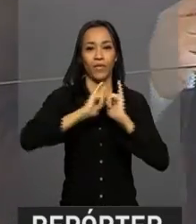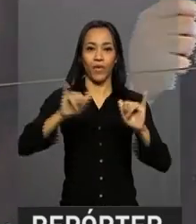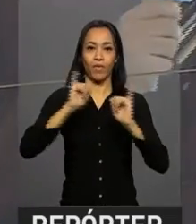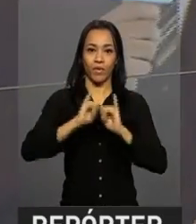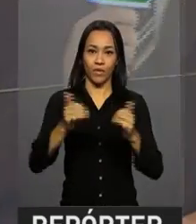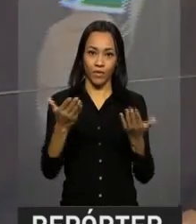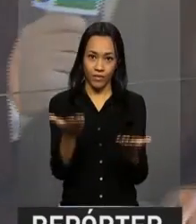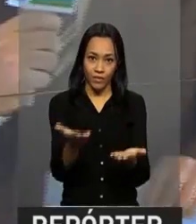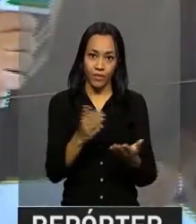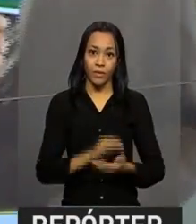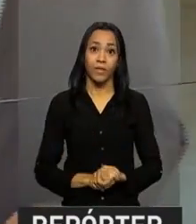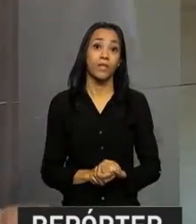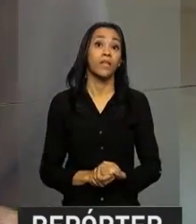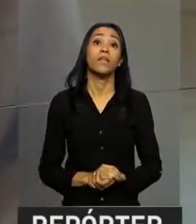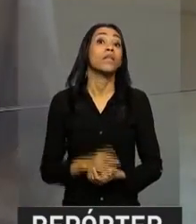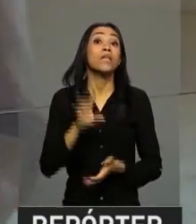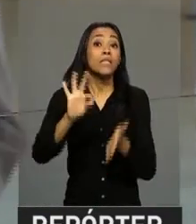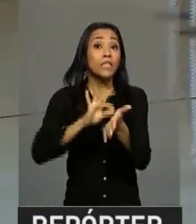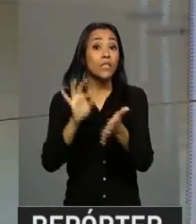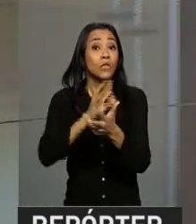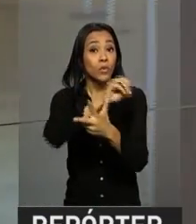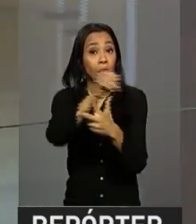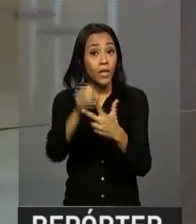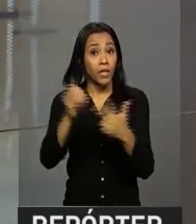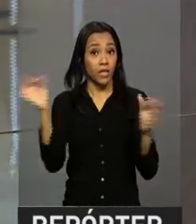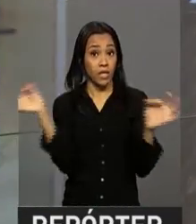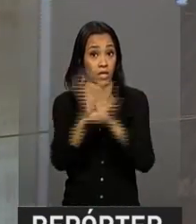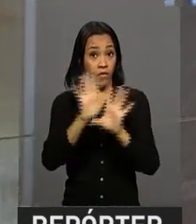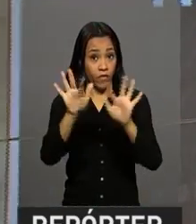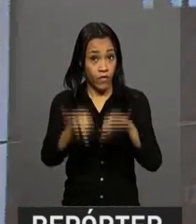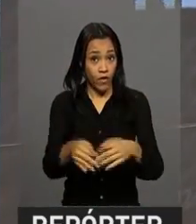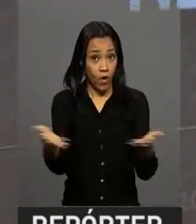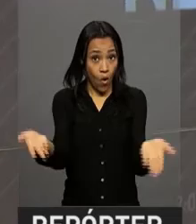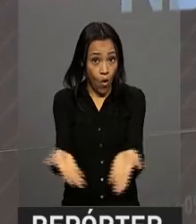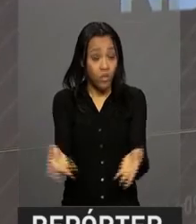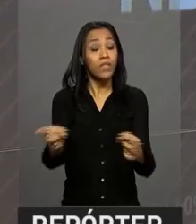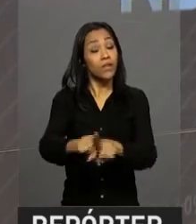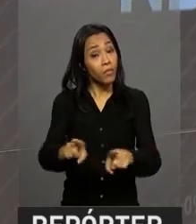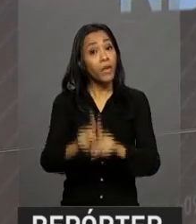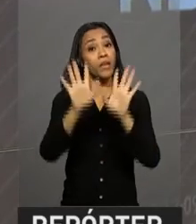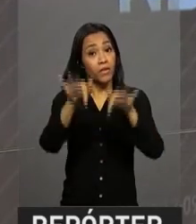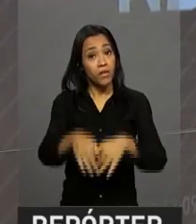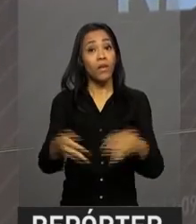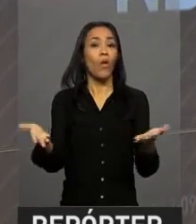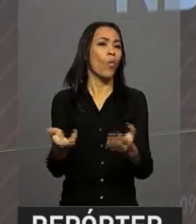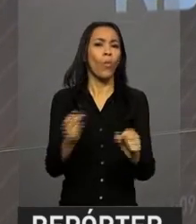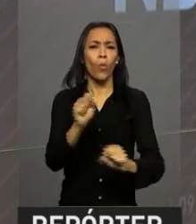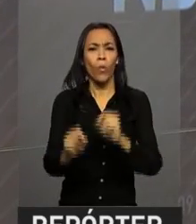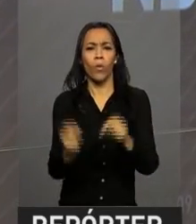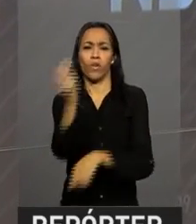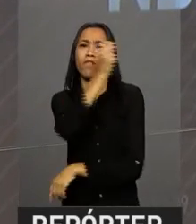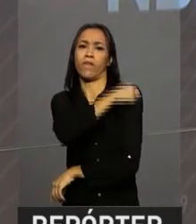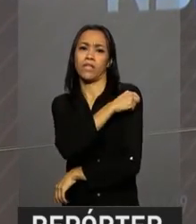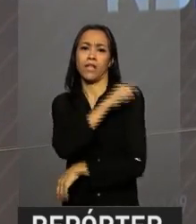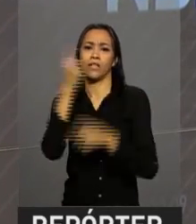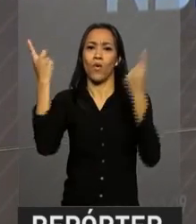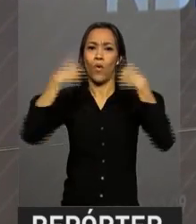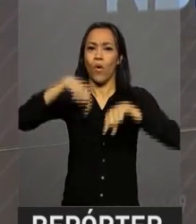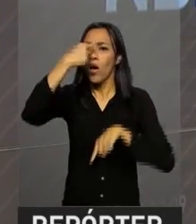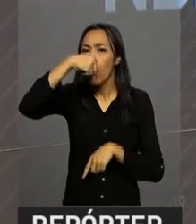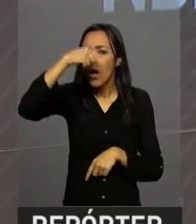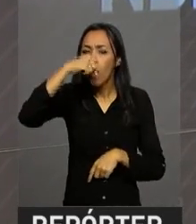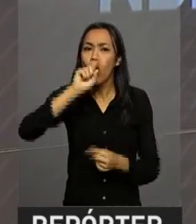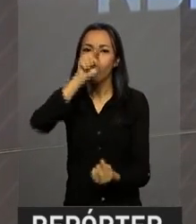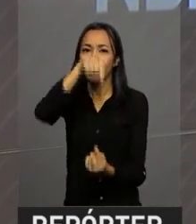vivo do Palácio do Planalto. Inscrição do Enem terminando hoje. Terminando hoje também a campanha de vacinação contra a gripe. A intenção